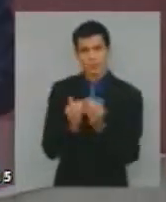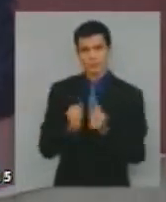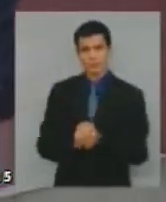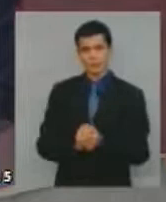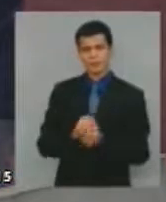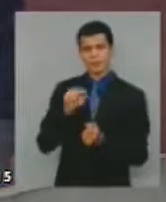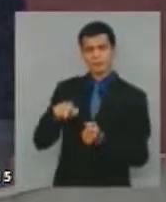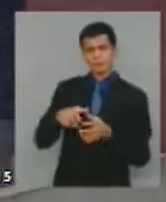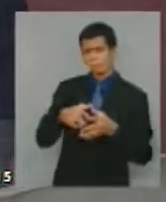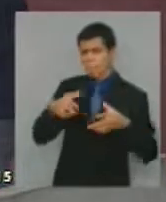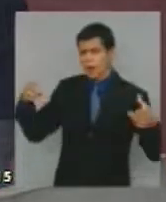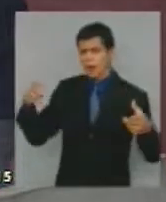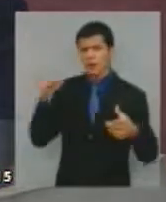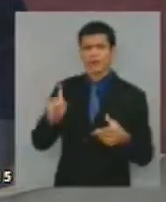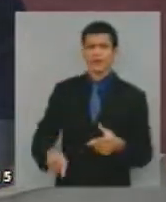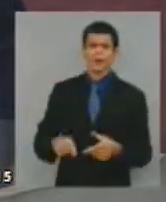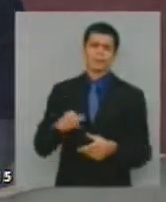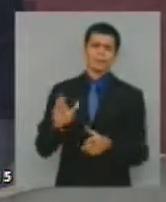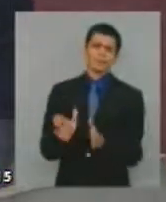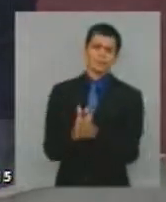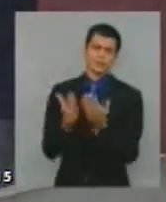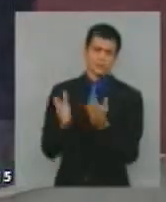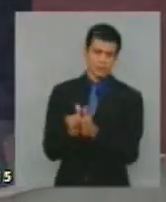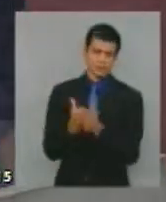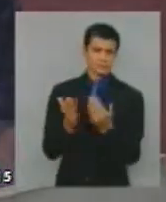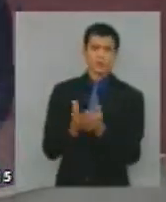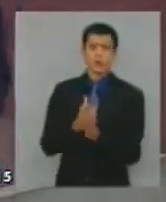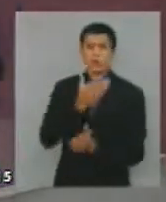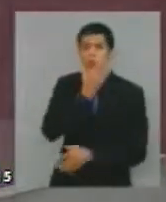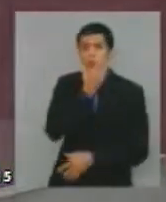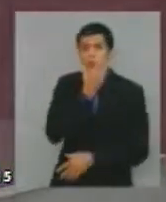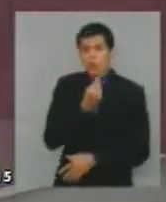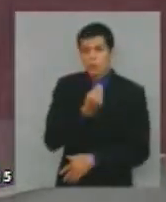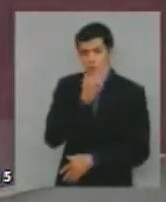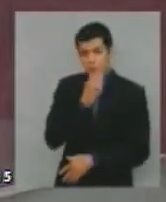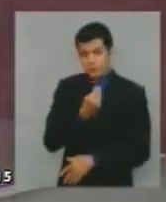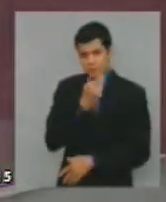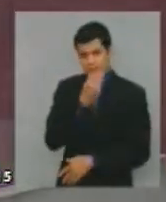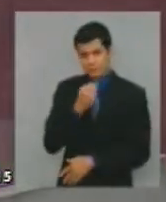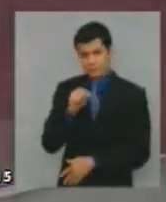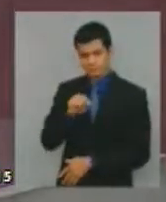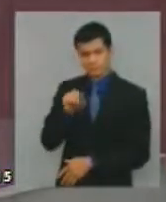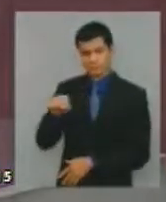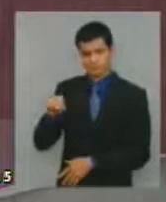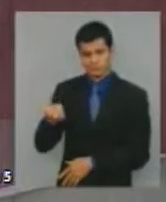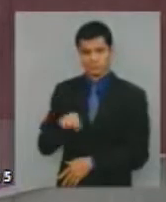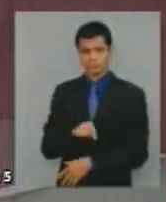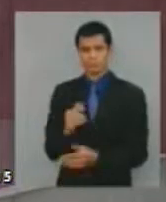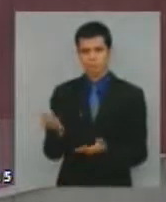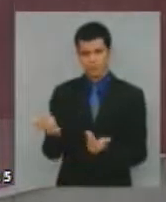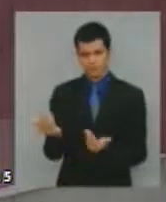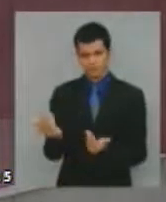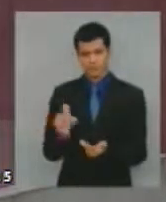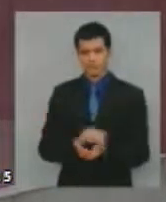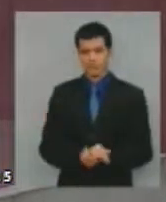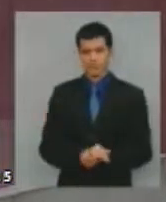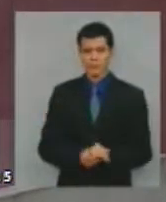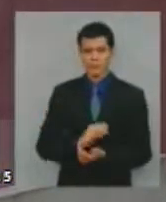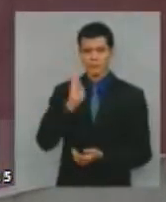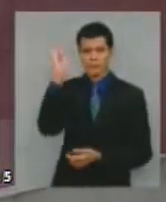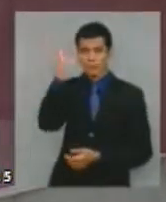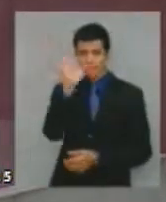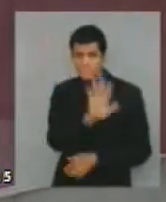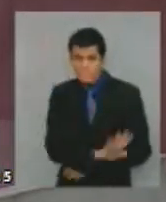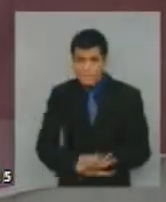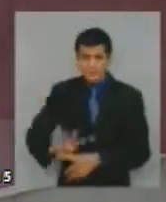masculino. Quando nós seccionamos os dados, o Brasil chega à